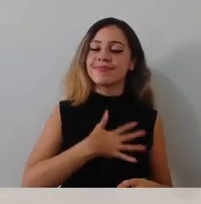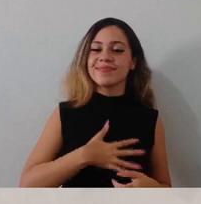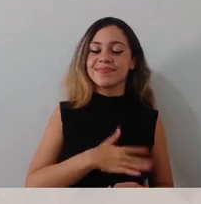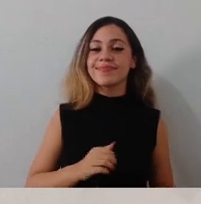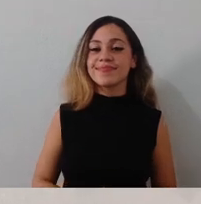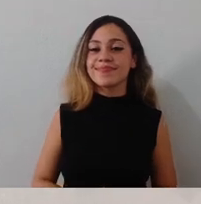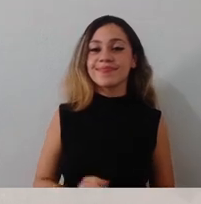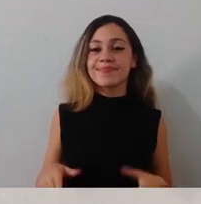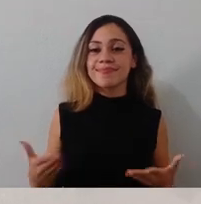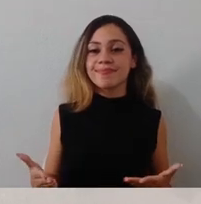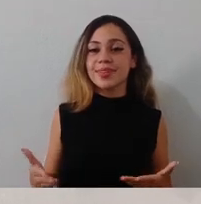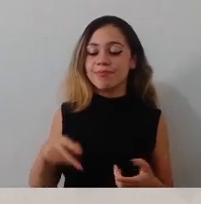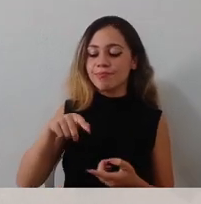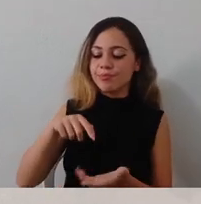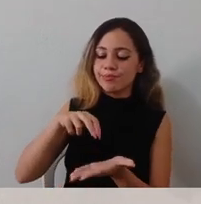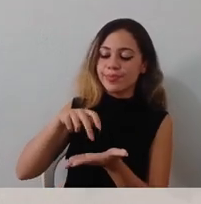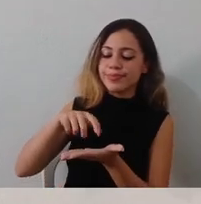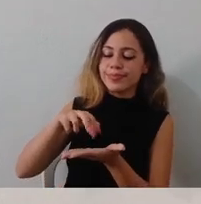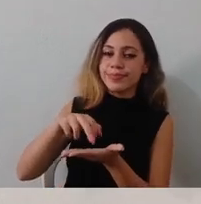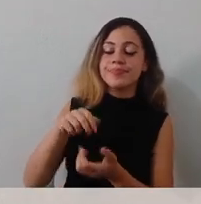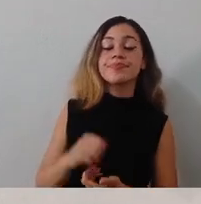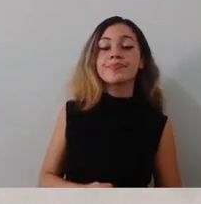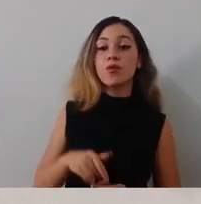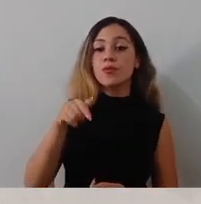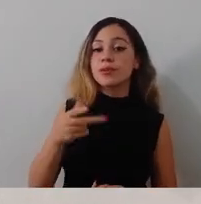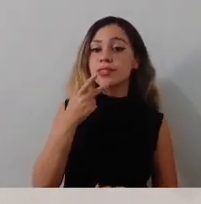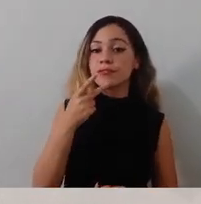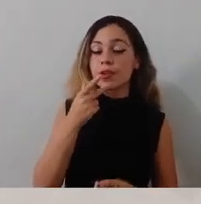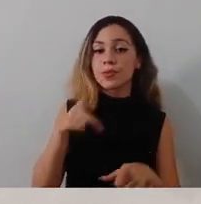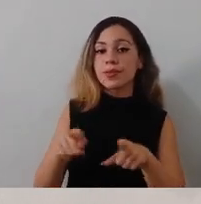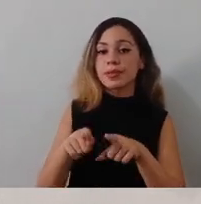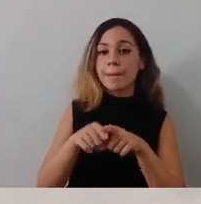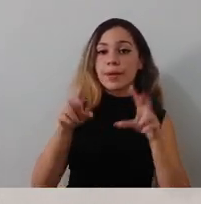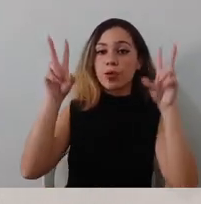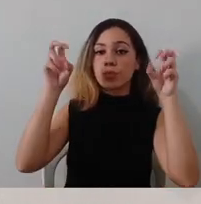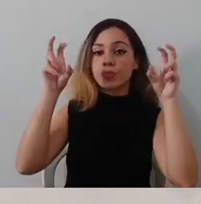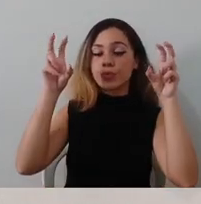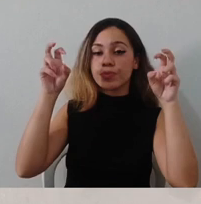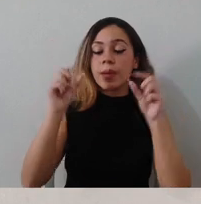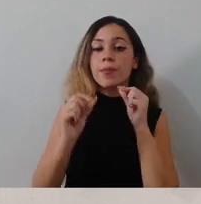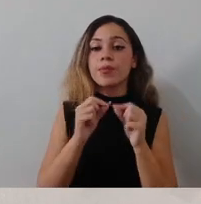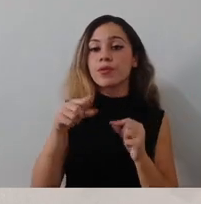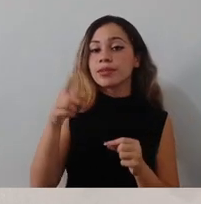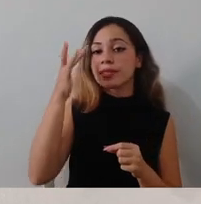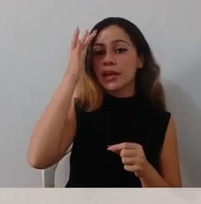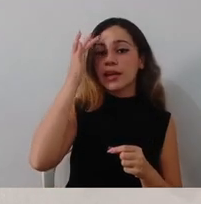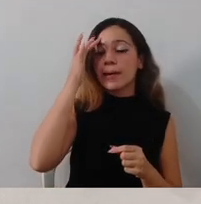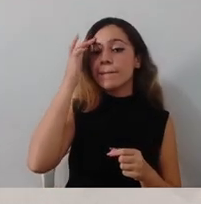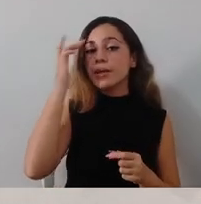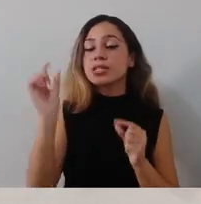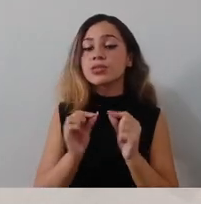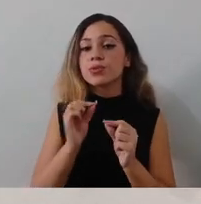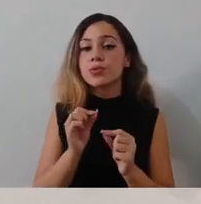assim. É assim, passo a passo. Parabéns. Você falou também, ela falou de um tema que eu falei, você acha